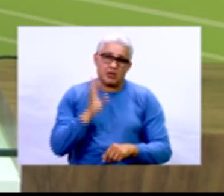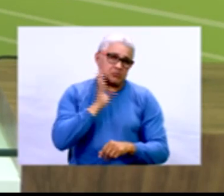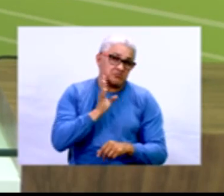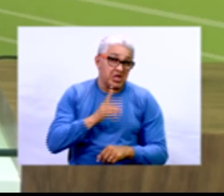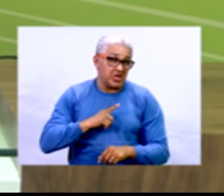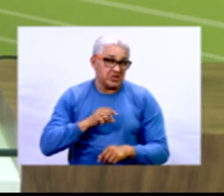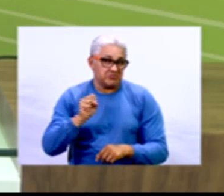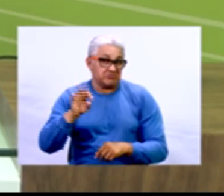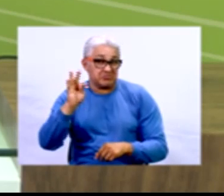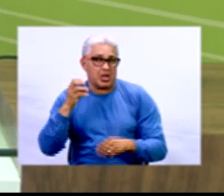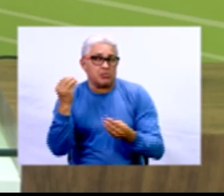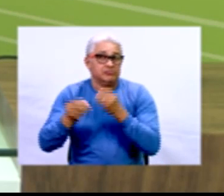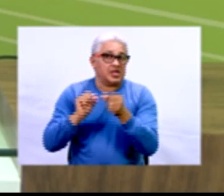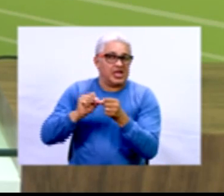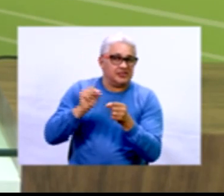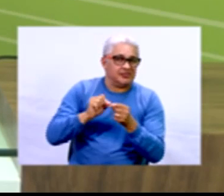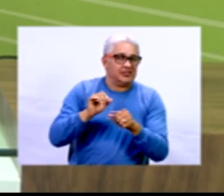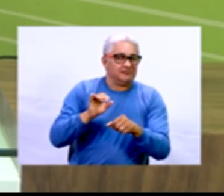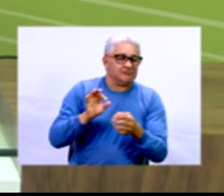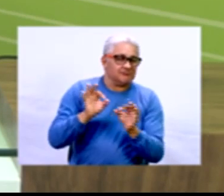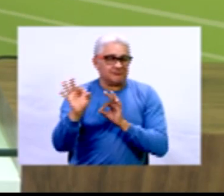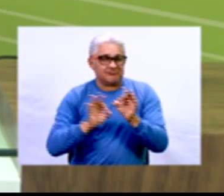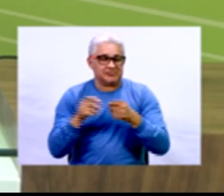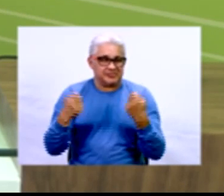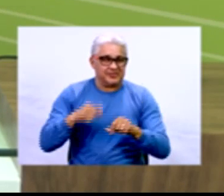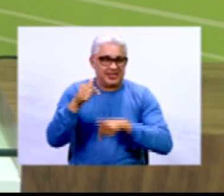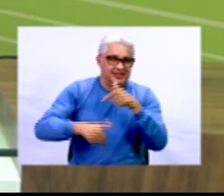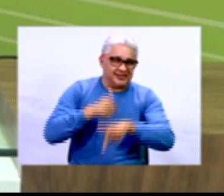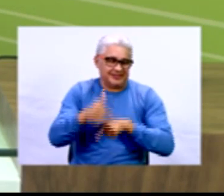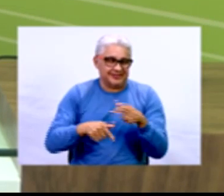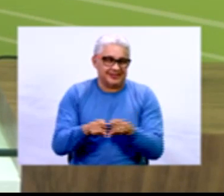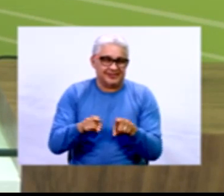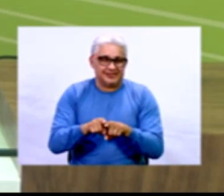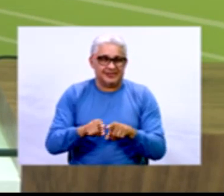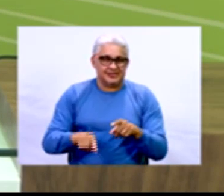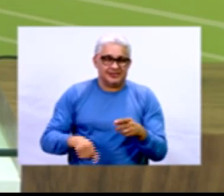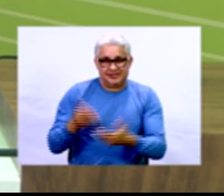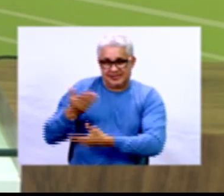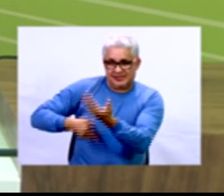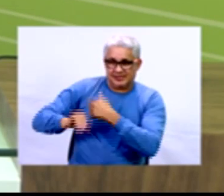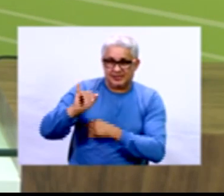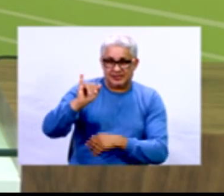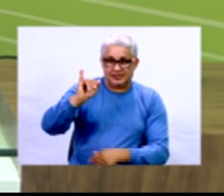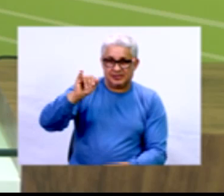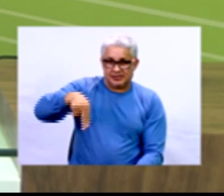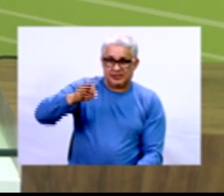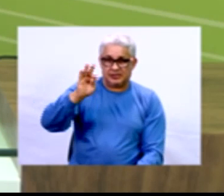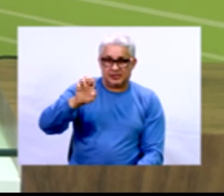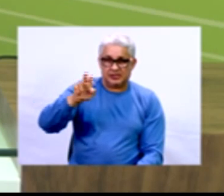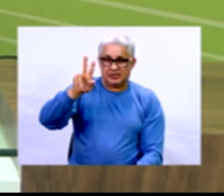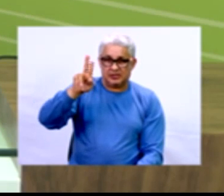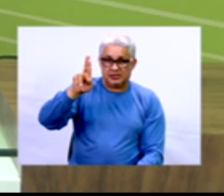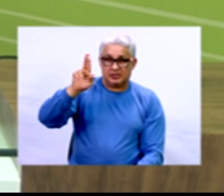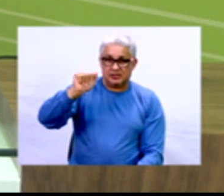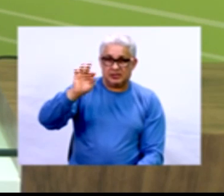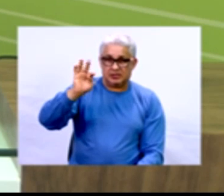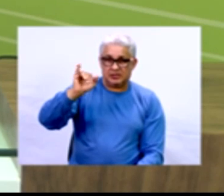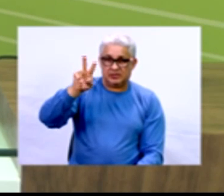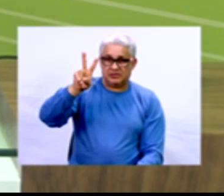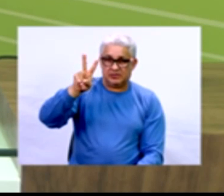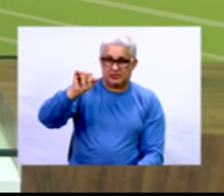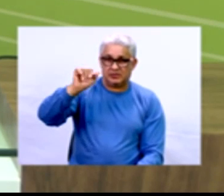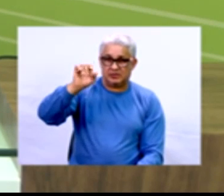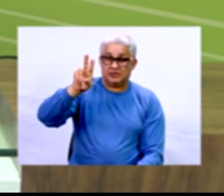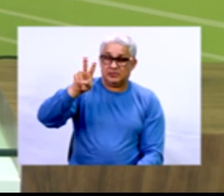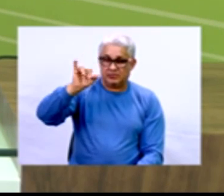nesse site, como é que esse cara fez? Então a gente tem que estar trabalhando com isso também, e a questão de interatividade principalmente, porque se o site